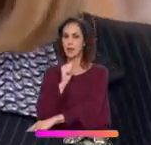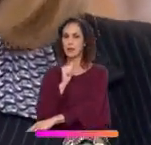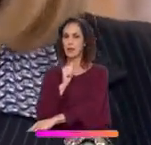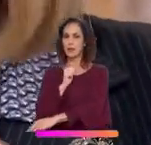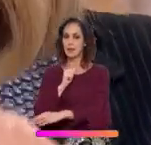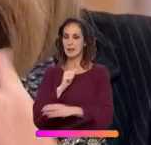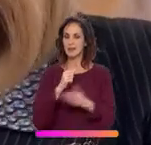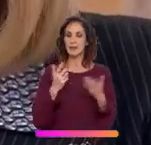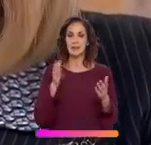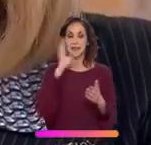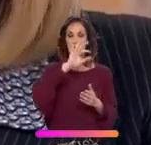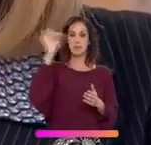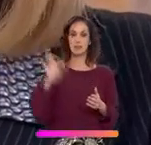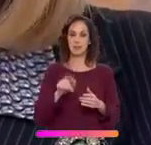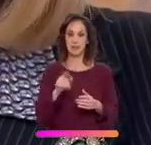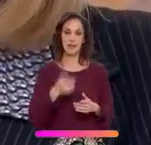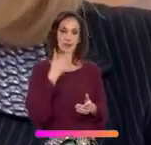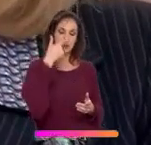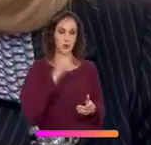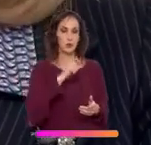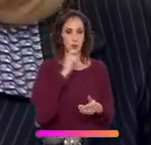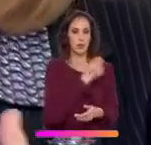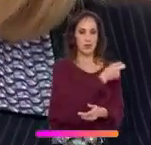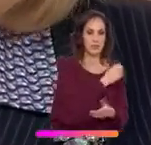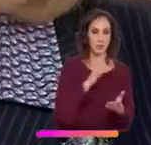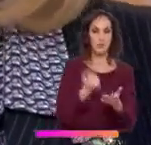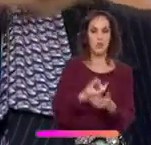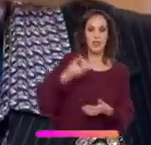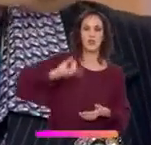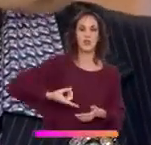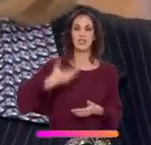só para os que realmente podem ser vacinados, são 90 e muitos por cento.